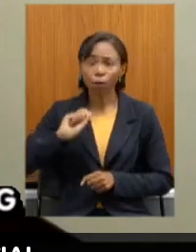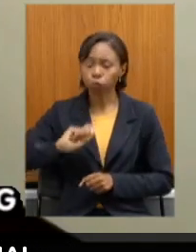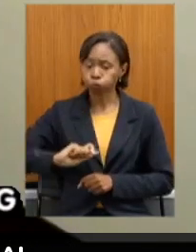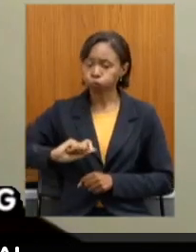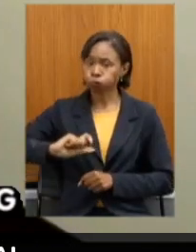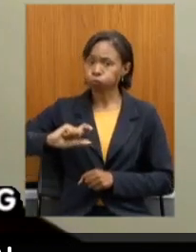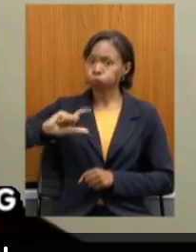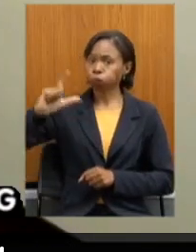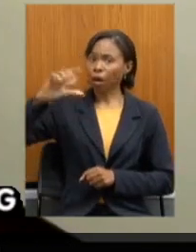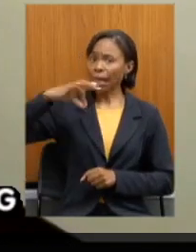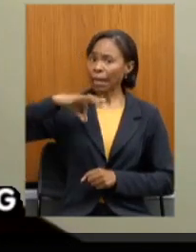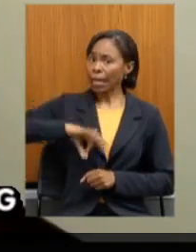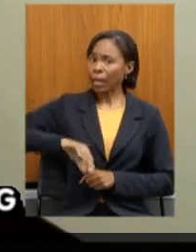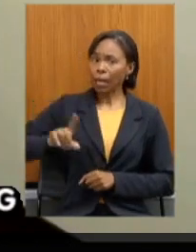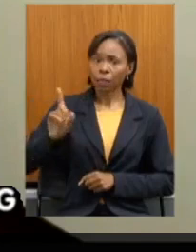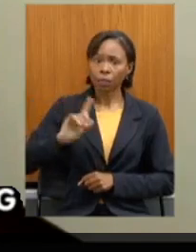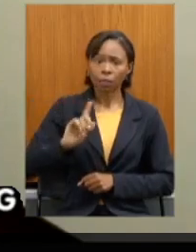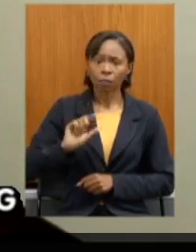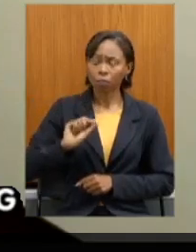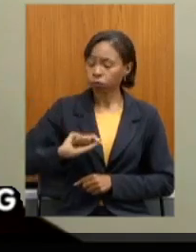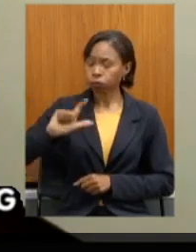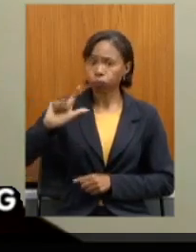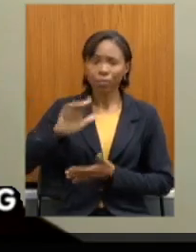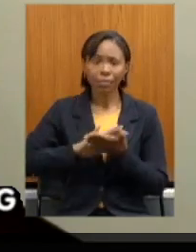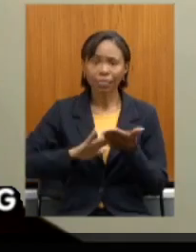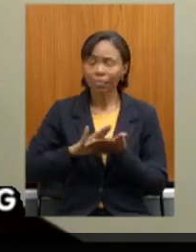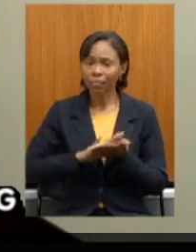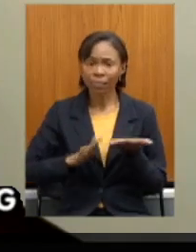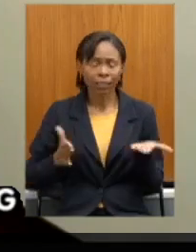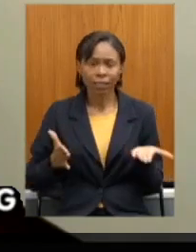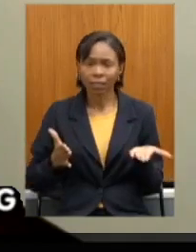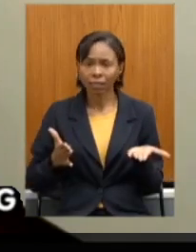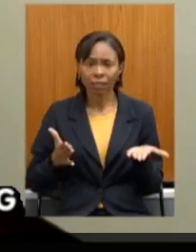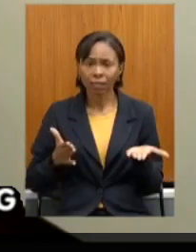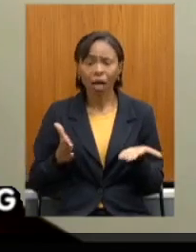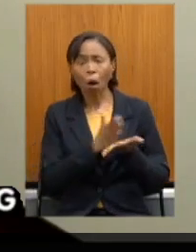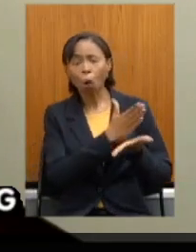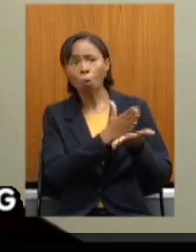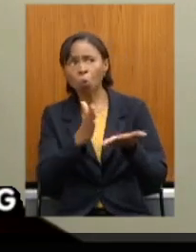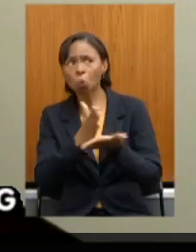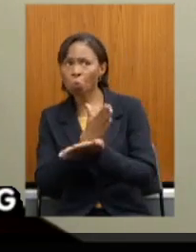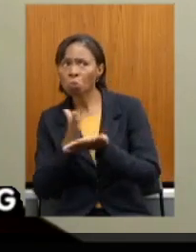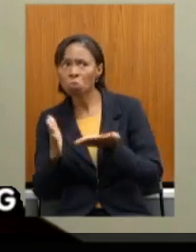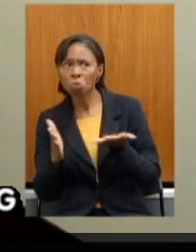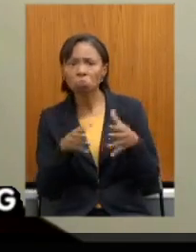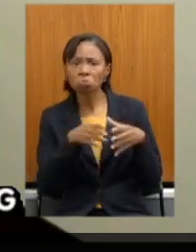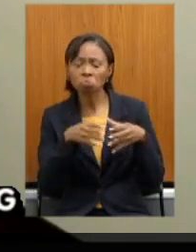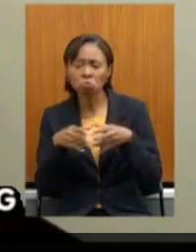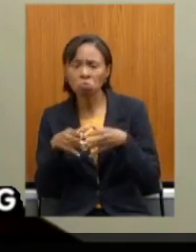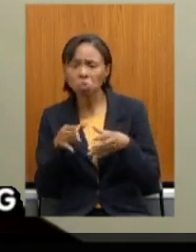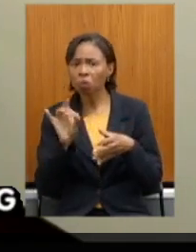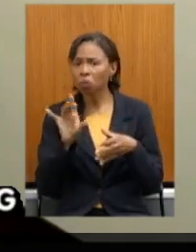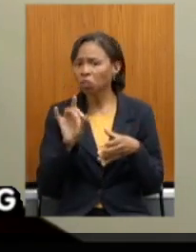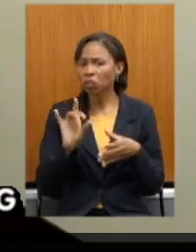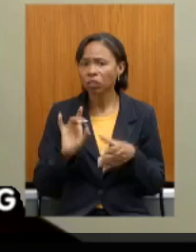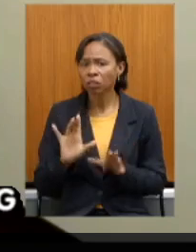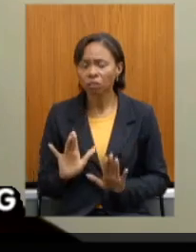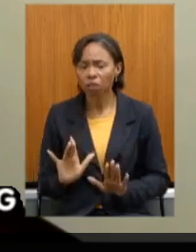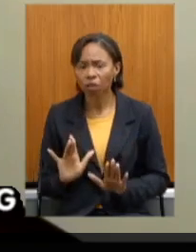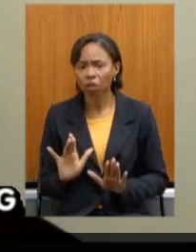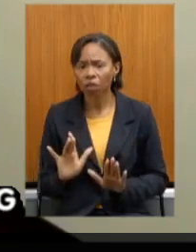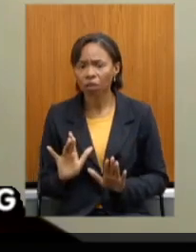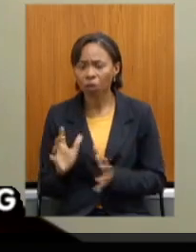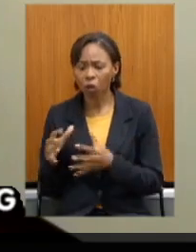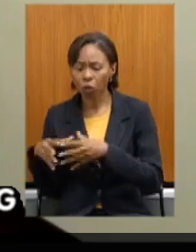reposição inflacionária aos servidores, ou concede uma ou outra categoria, tentando jogar uma contra